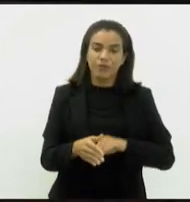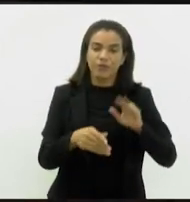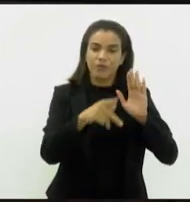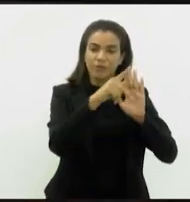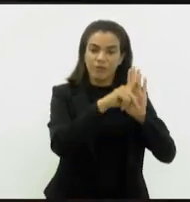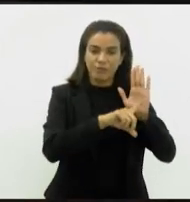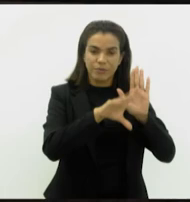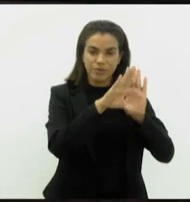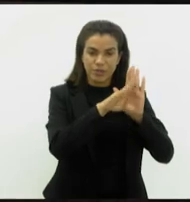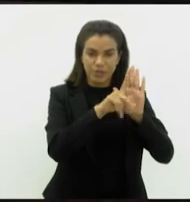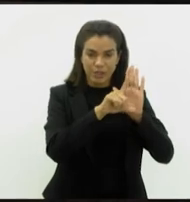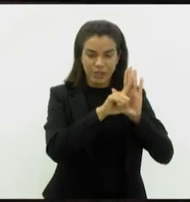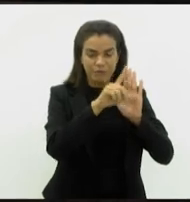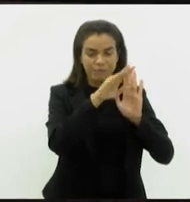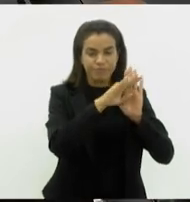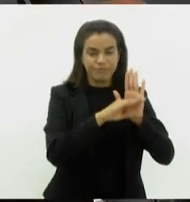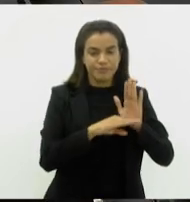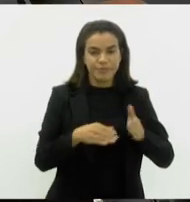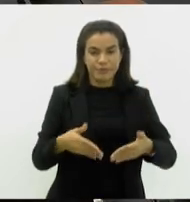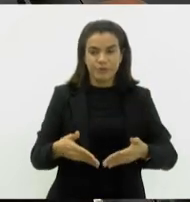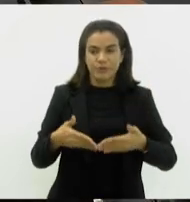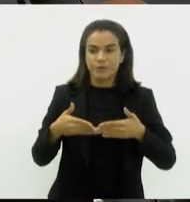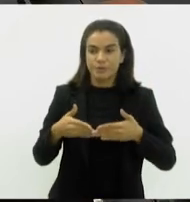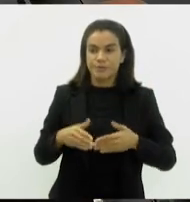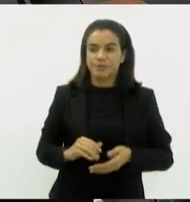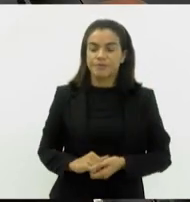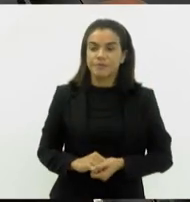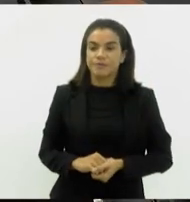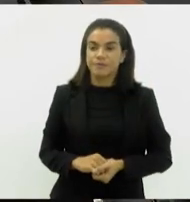ordem do dia. Está suspensa a sessão. licitação. E vem E E